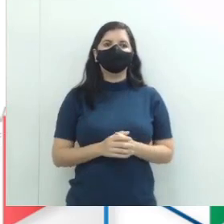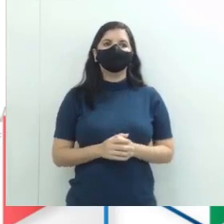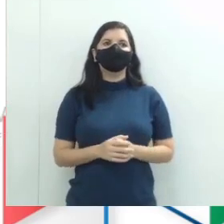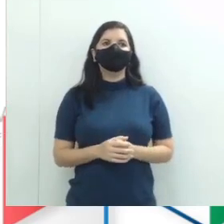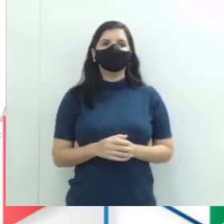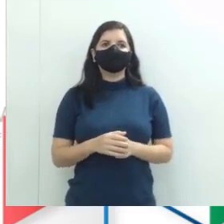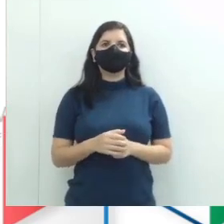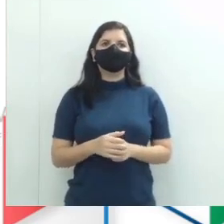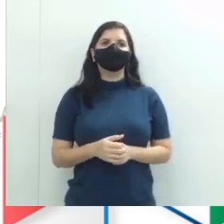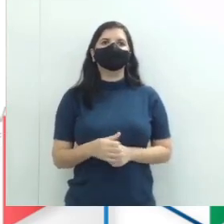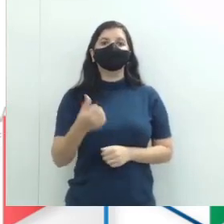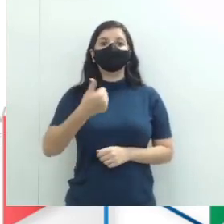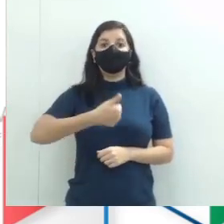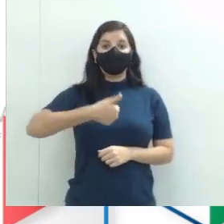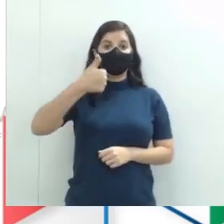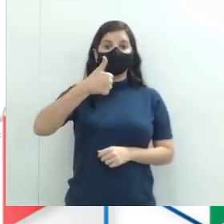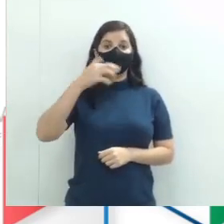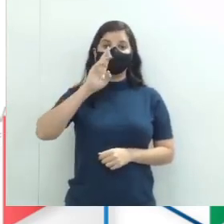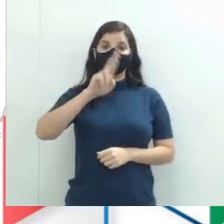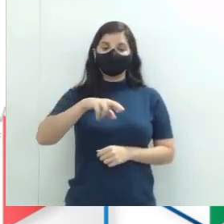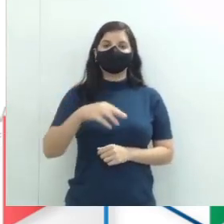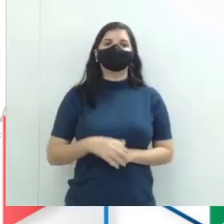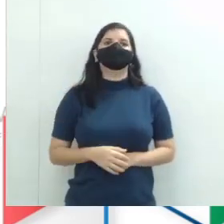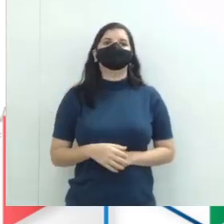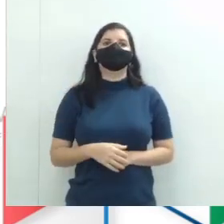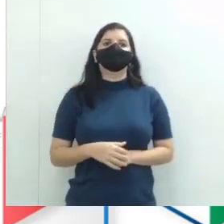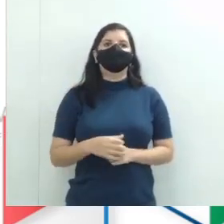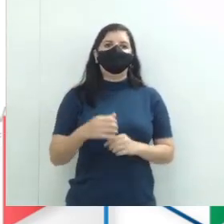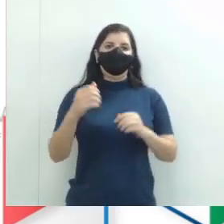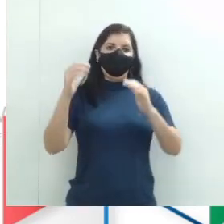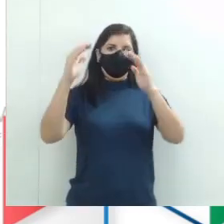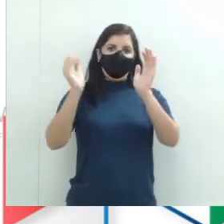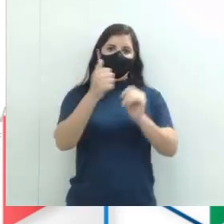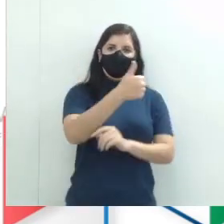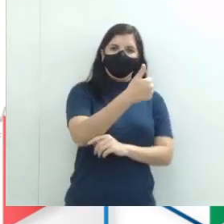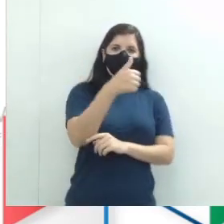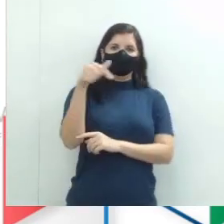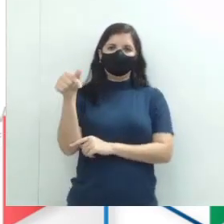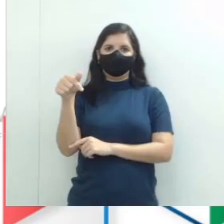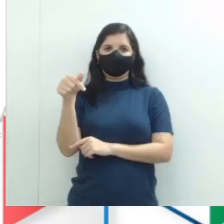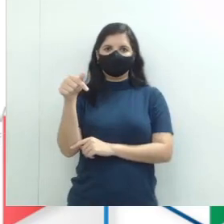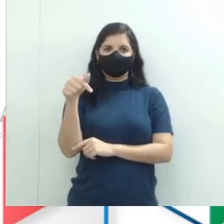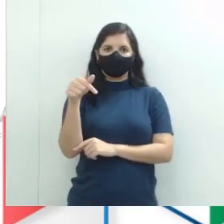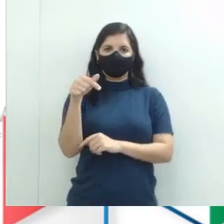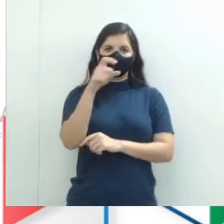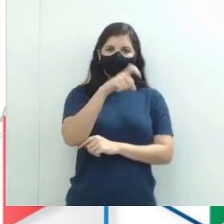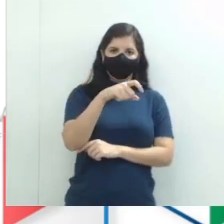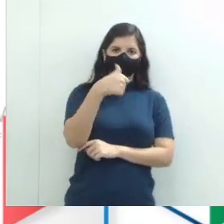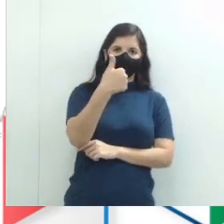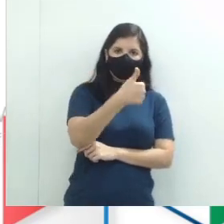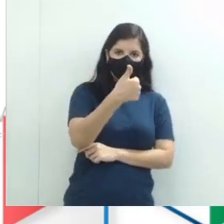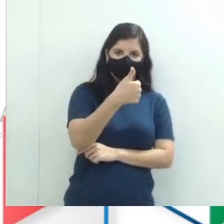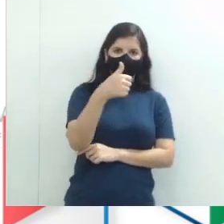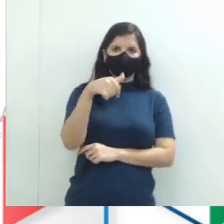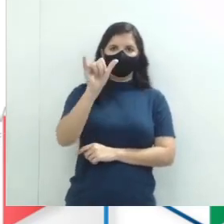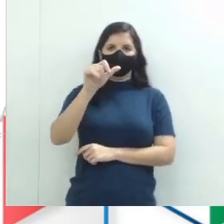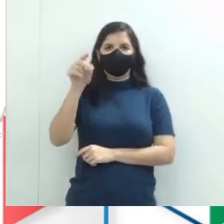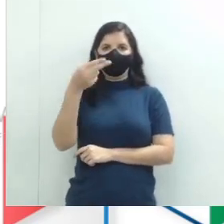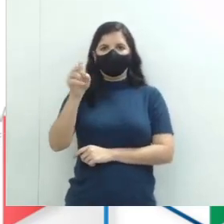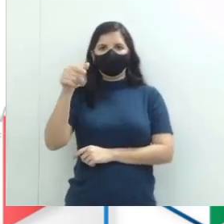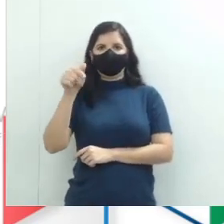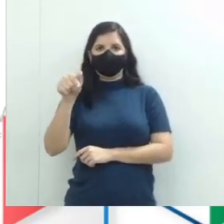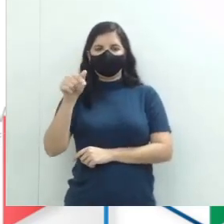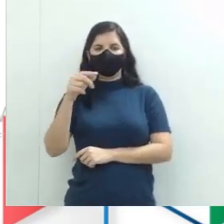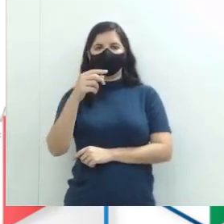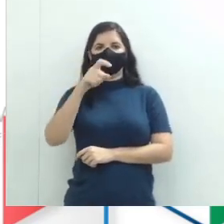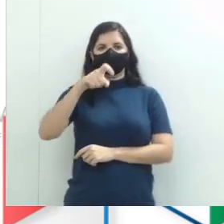atenção. Primeira solução poderia ser 1 e 7, x valendo 1, y valendo 7,